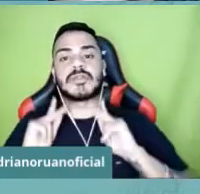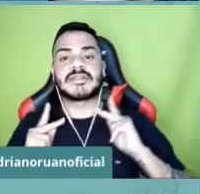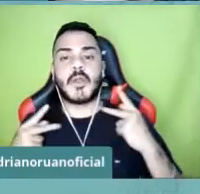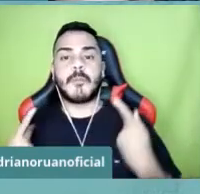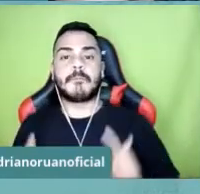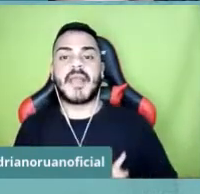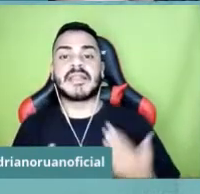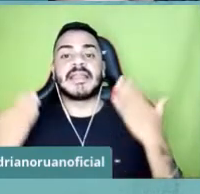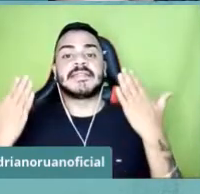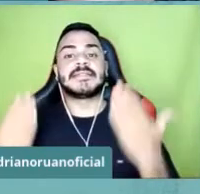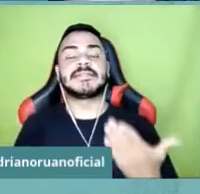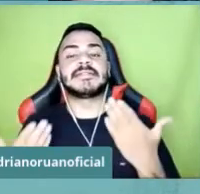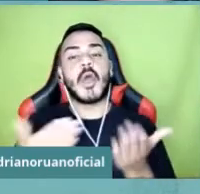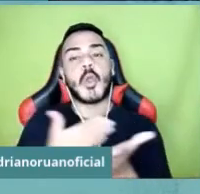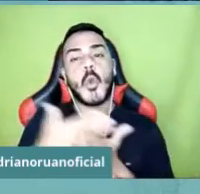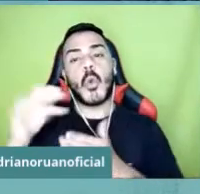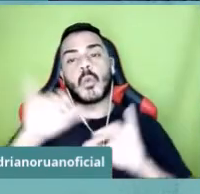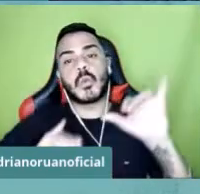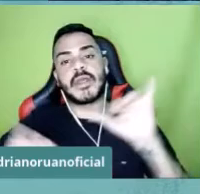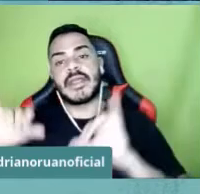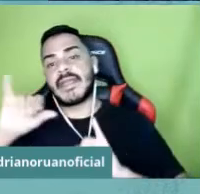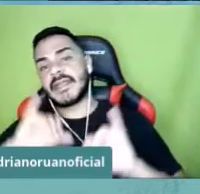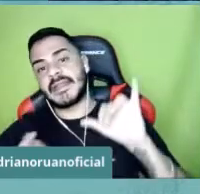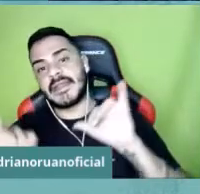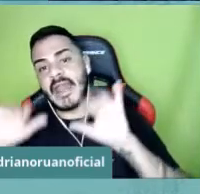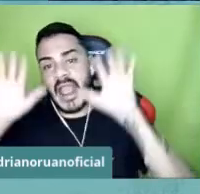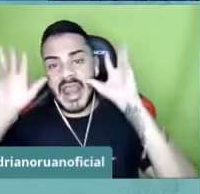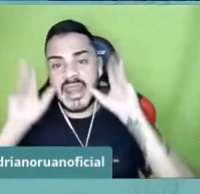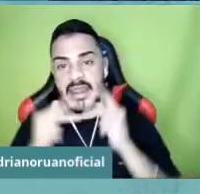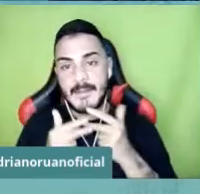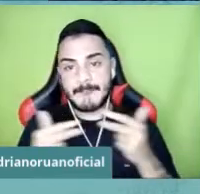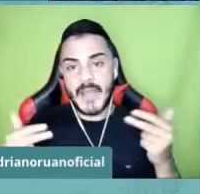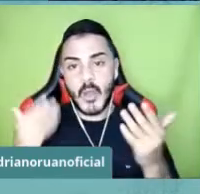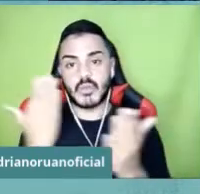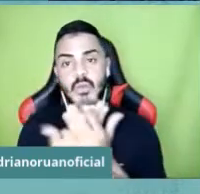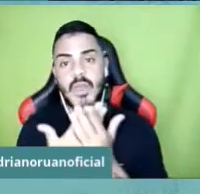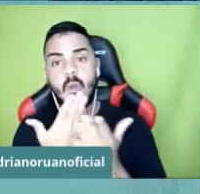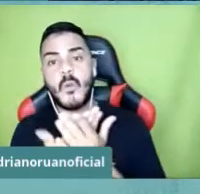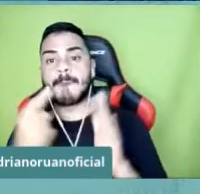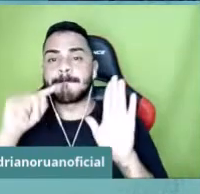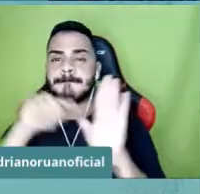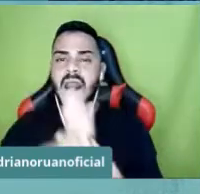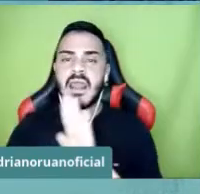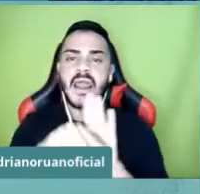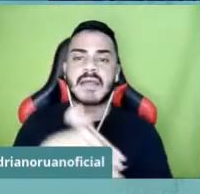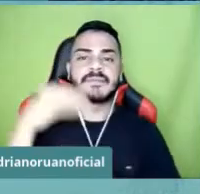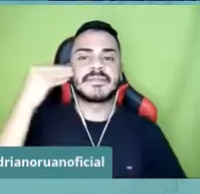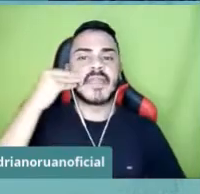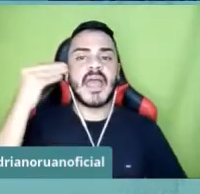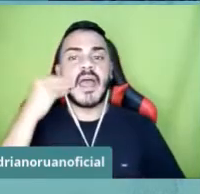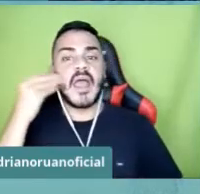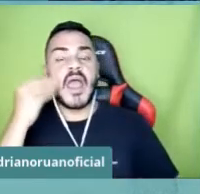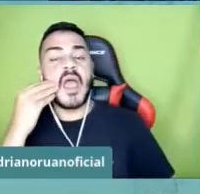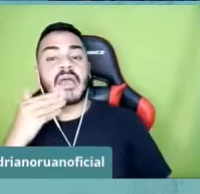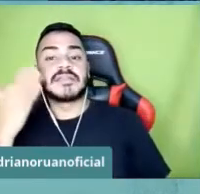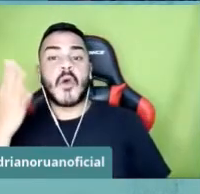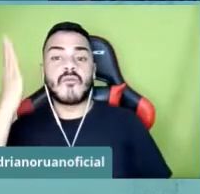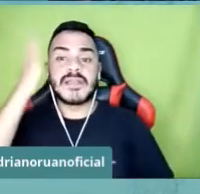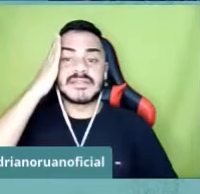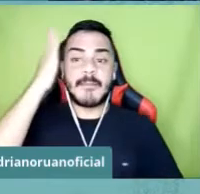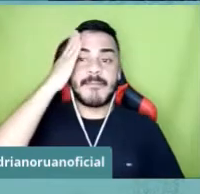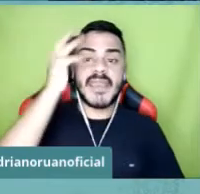nessa fase pré-clínica, na fase onde a gente vai fazer estudos em animal, a gente vai primeiro saber se